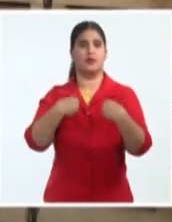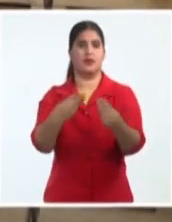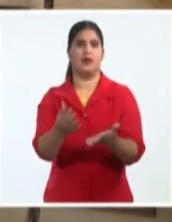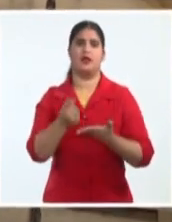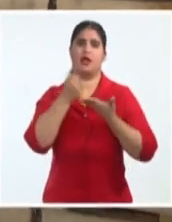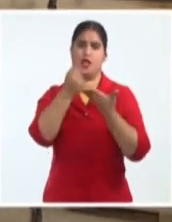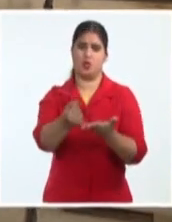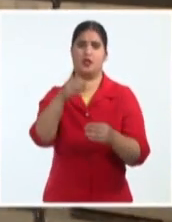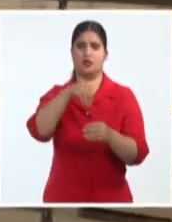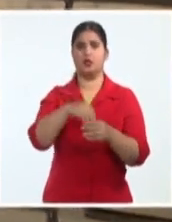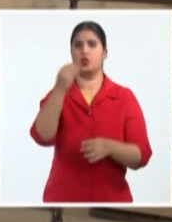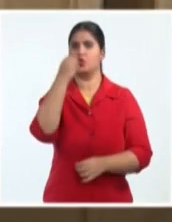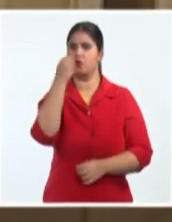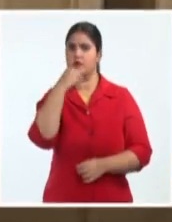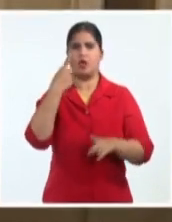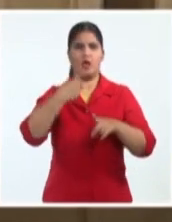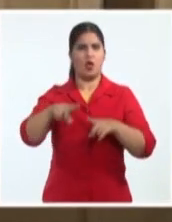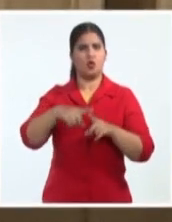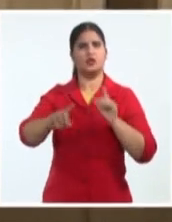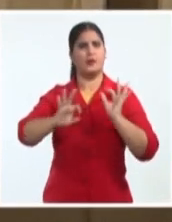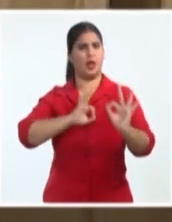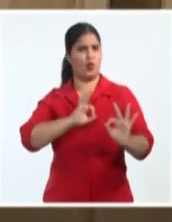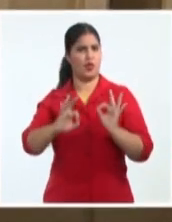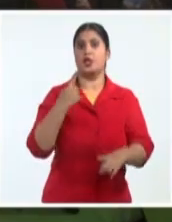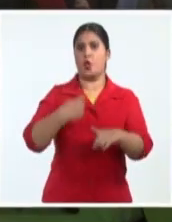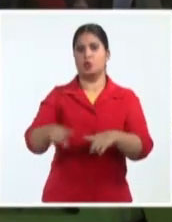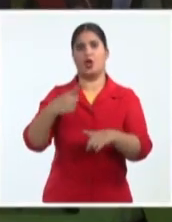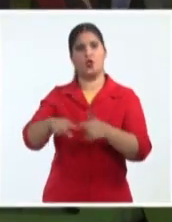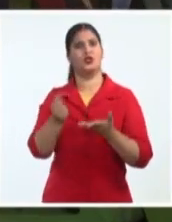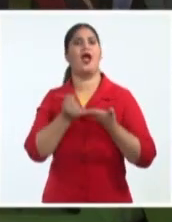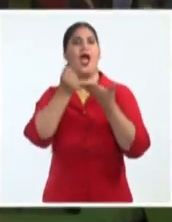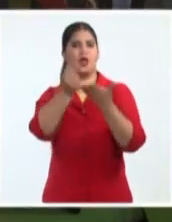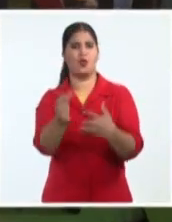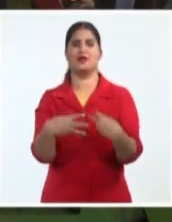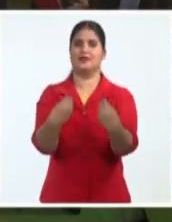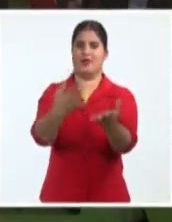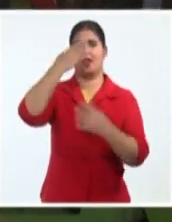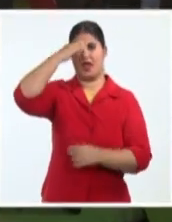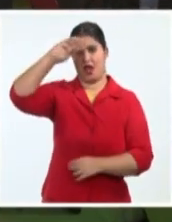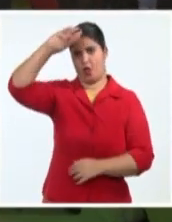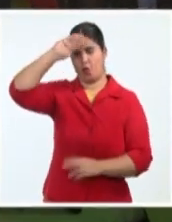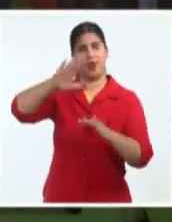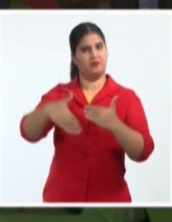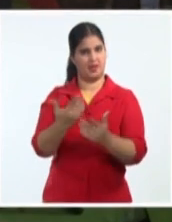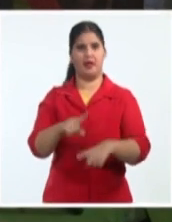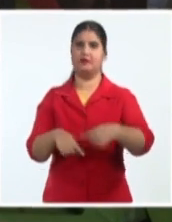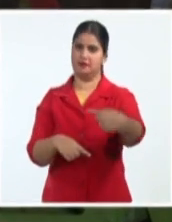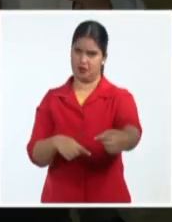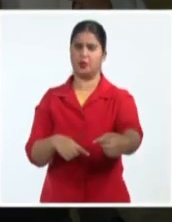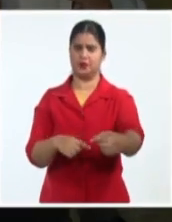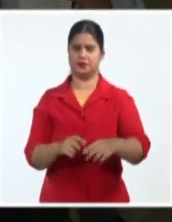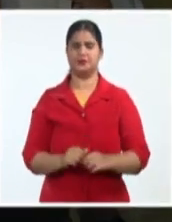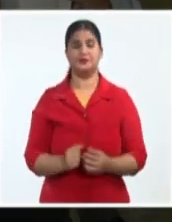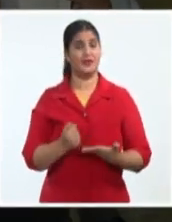objetivo é enfrentar o aumento de casos de covid-19 e as dificuldades impostas pelo embargo americano dois aviões militares